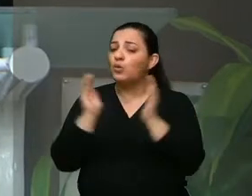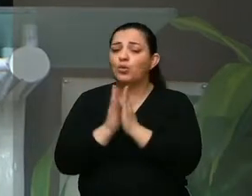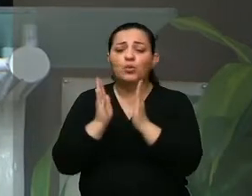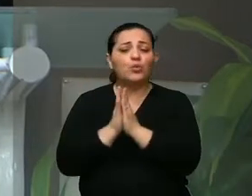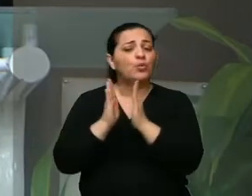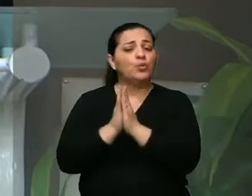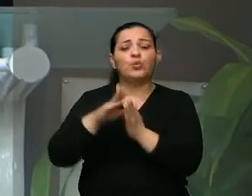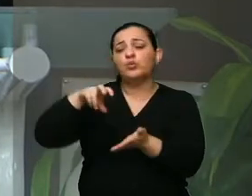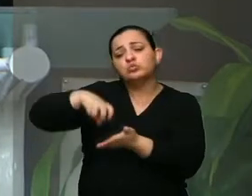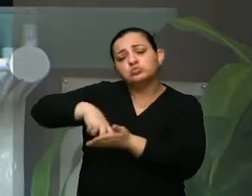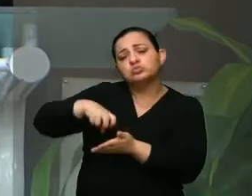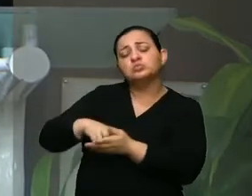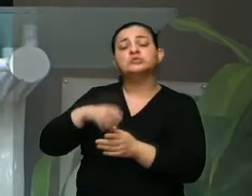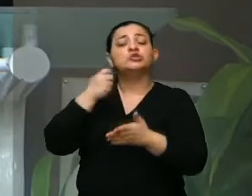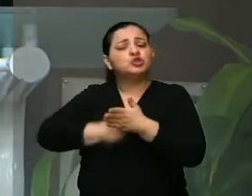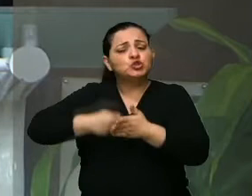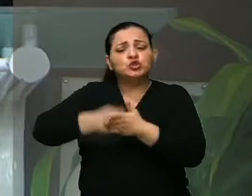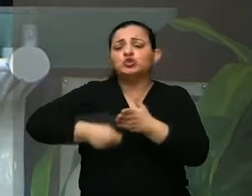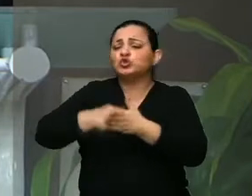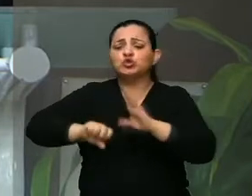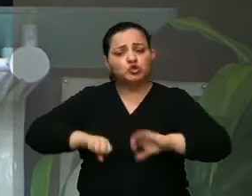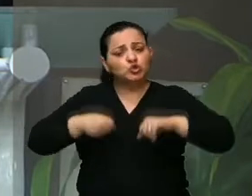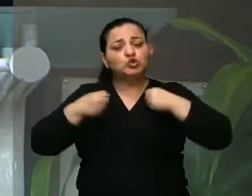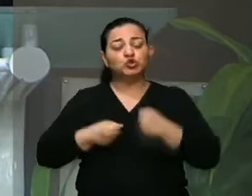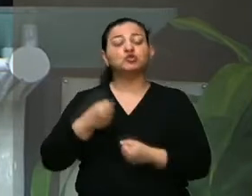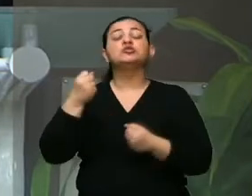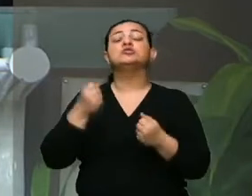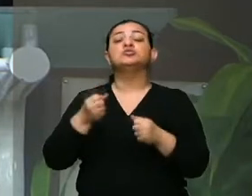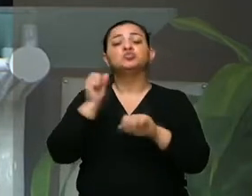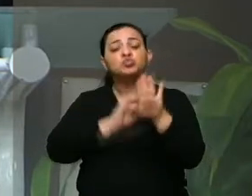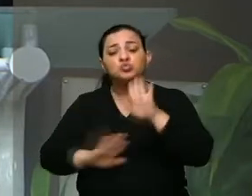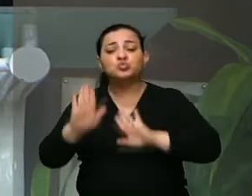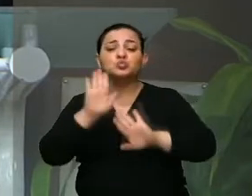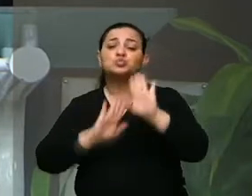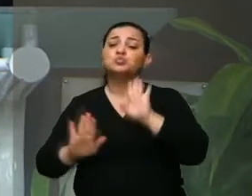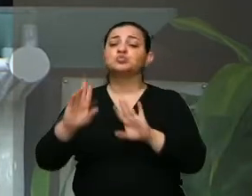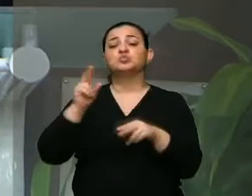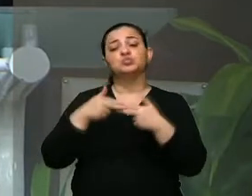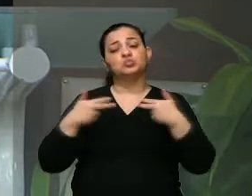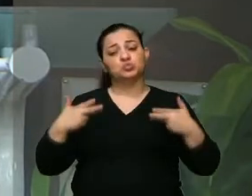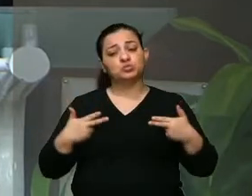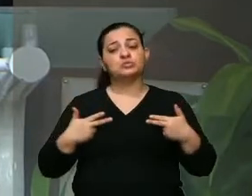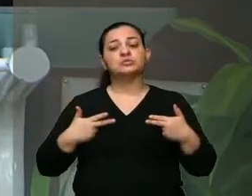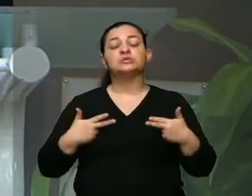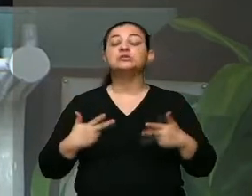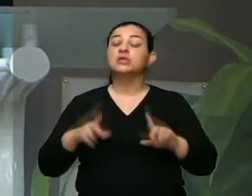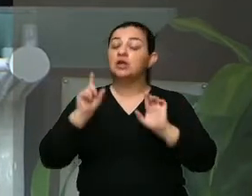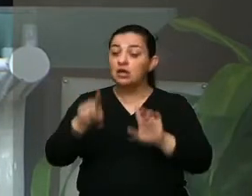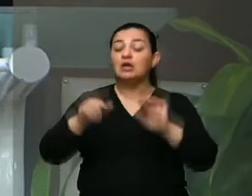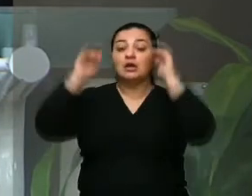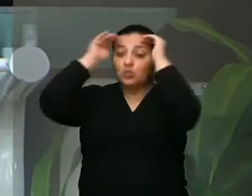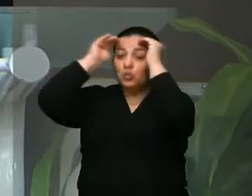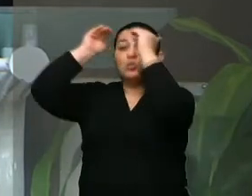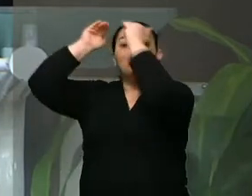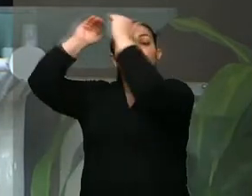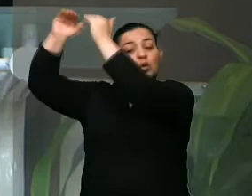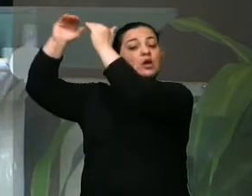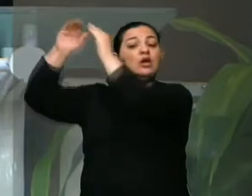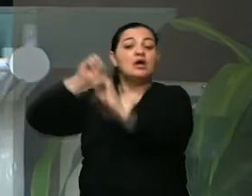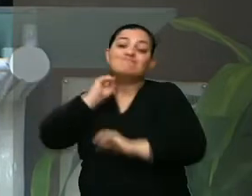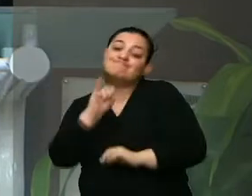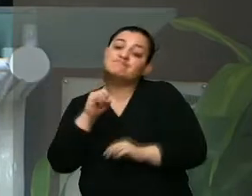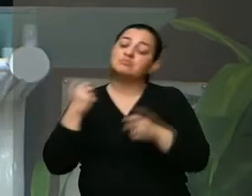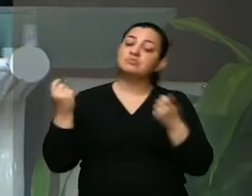joelho buscando sendo uma via de prudente isso a obediência e se